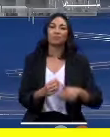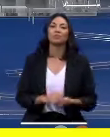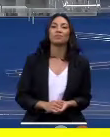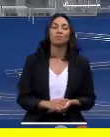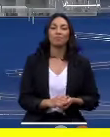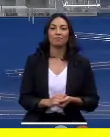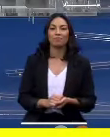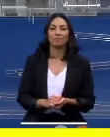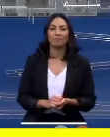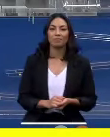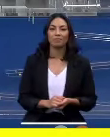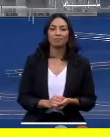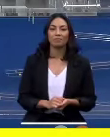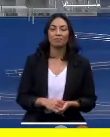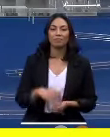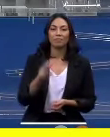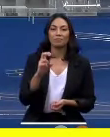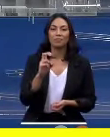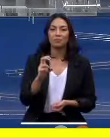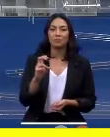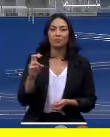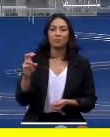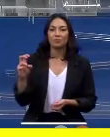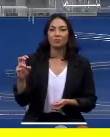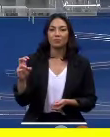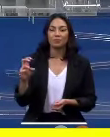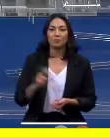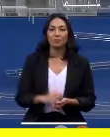nossa segunda bola, é 55.